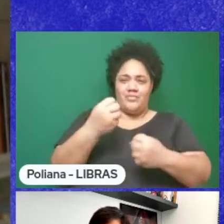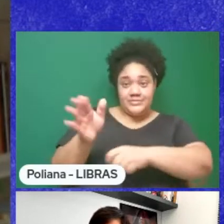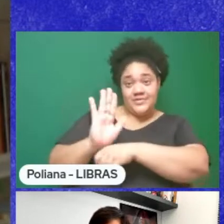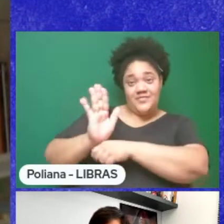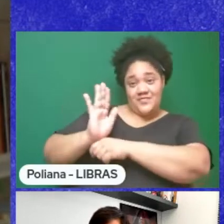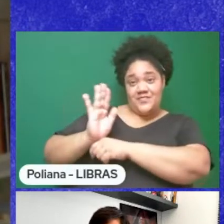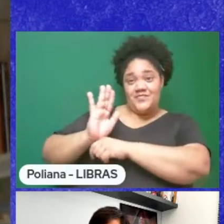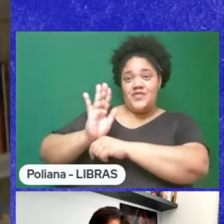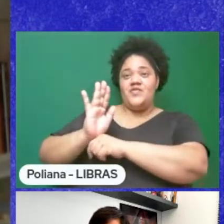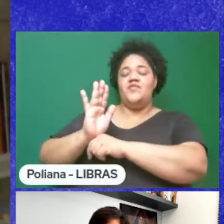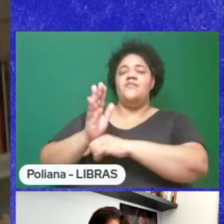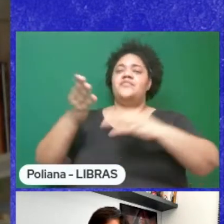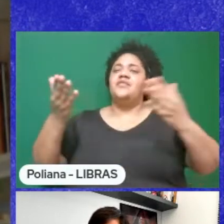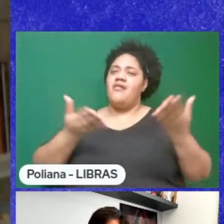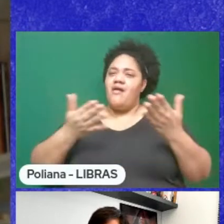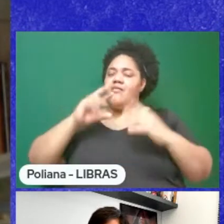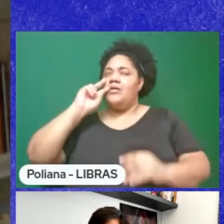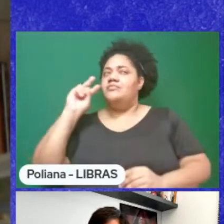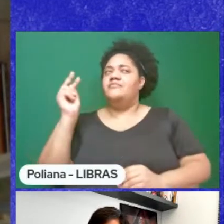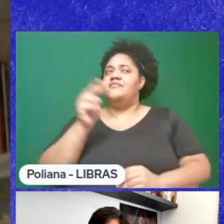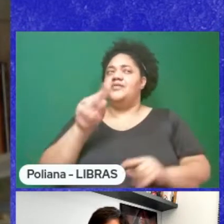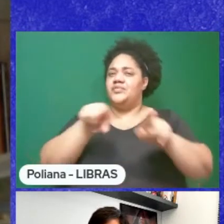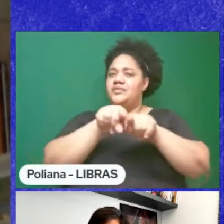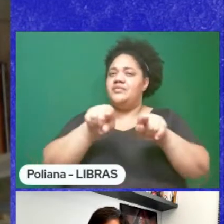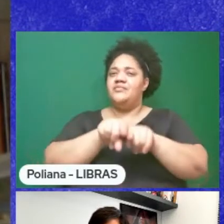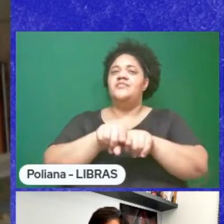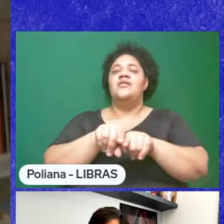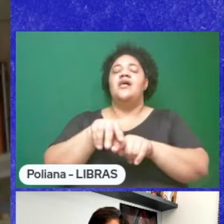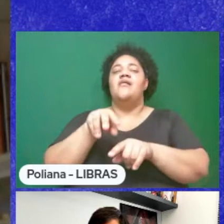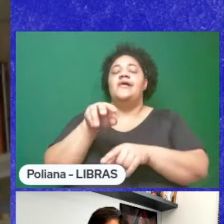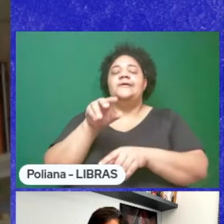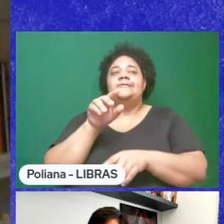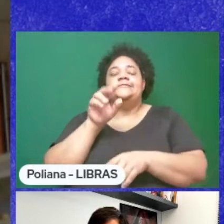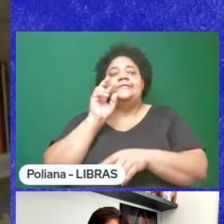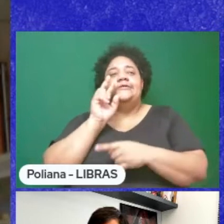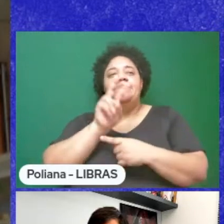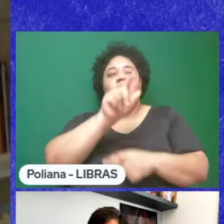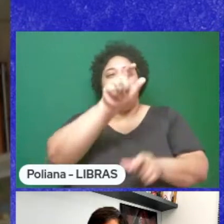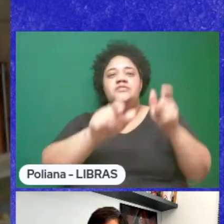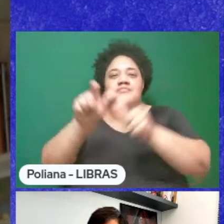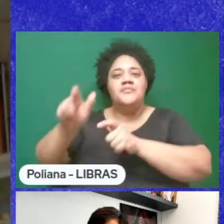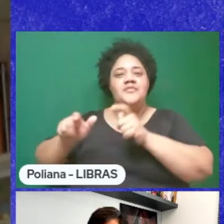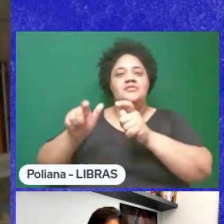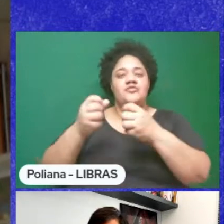E revendo agora recente também, a gente vê a força desse elenco, né? De trazer também